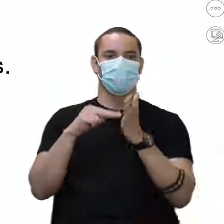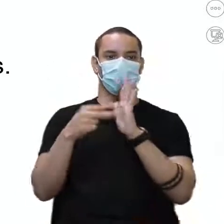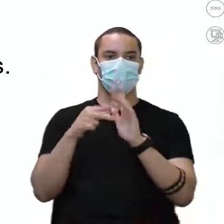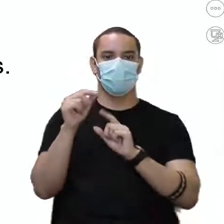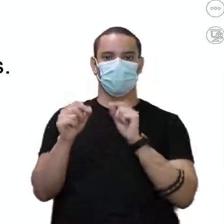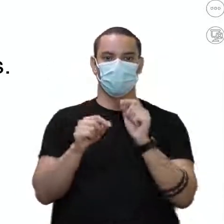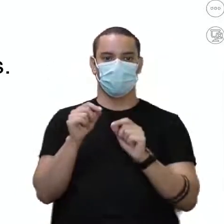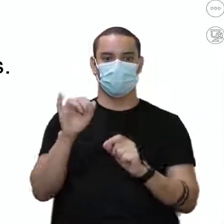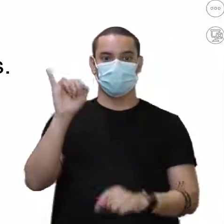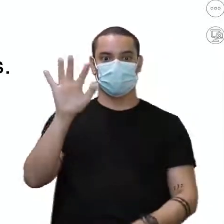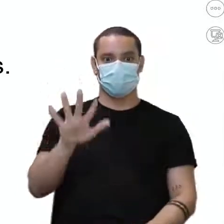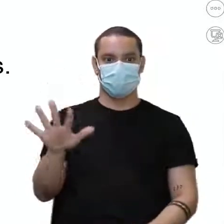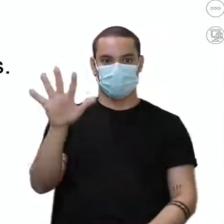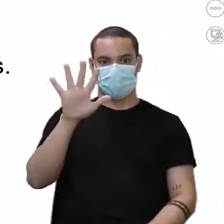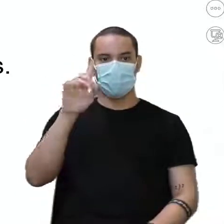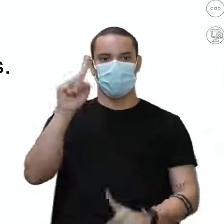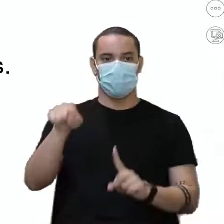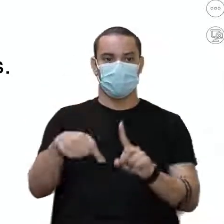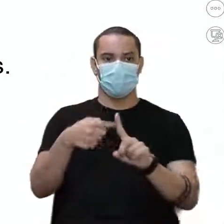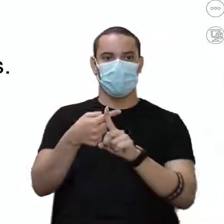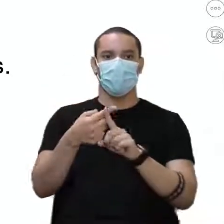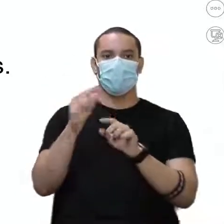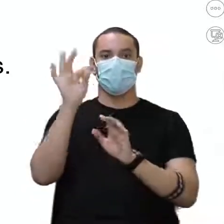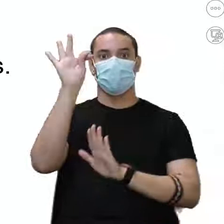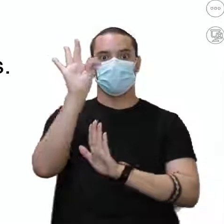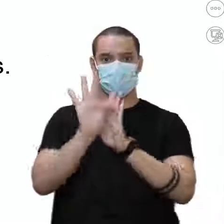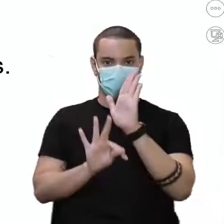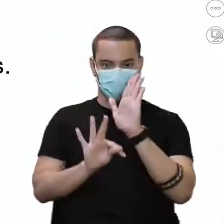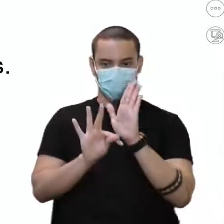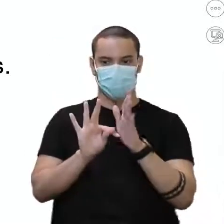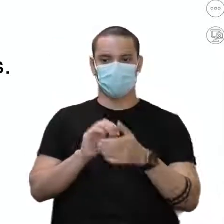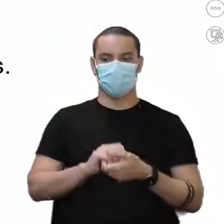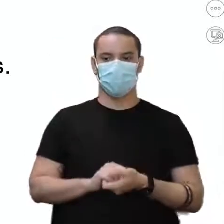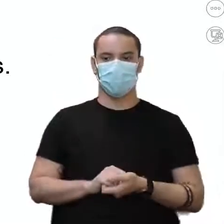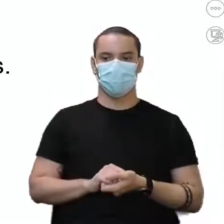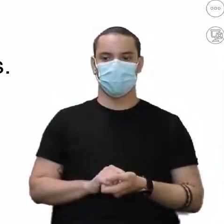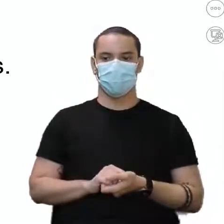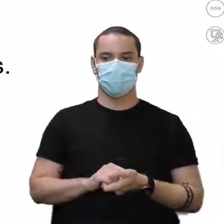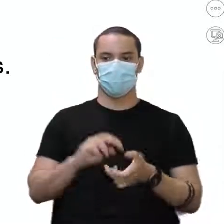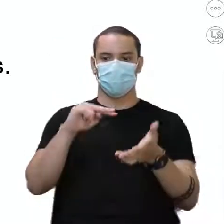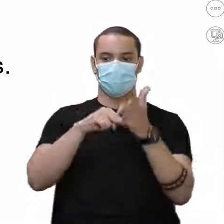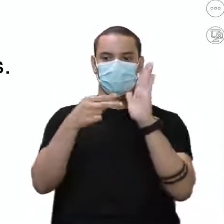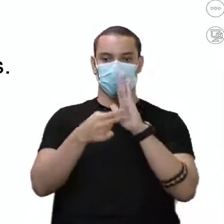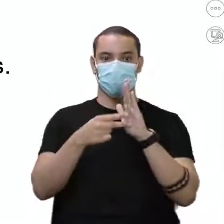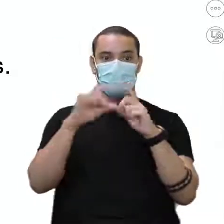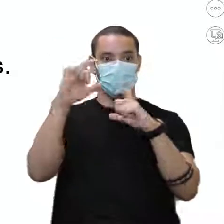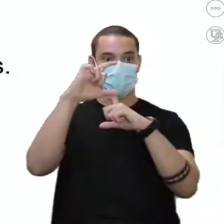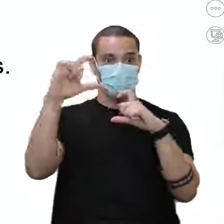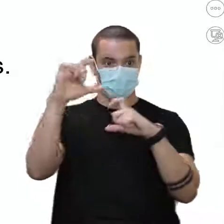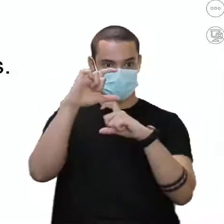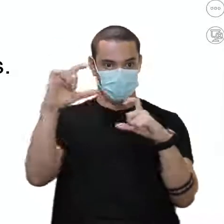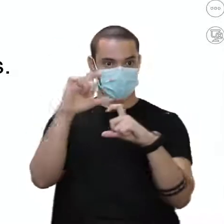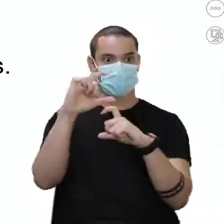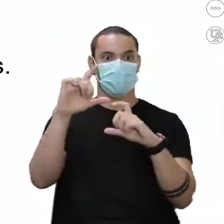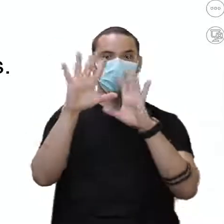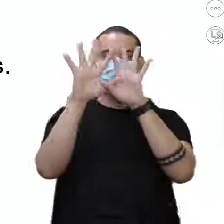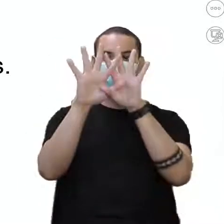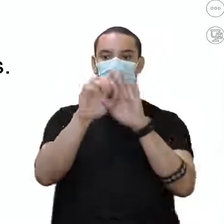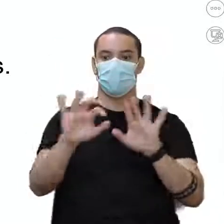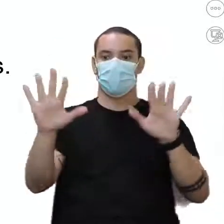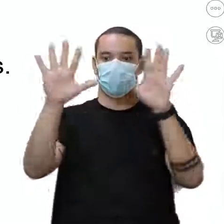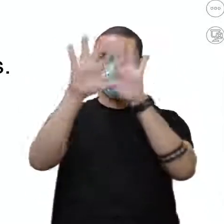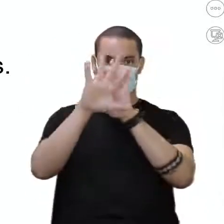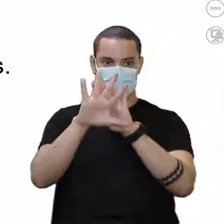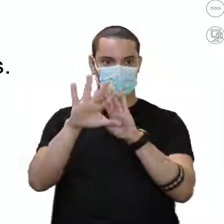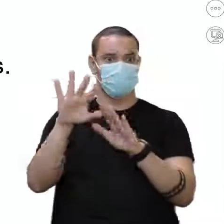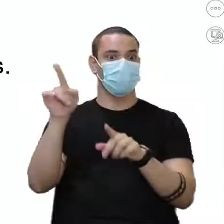Da junção de uma imagem com um texto. E é uma tirinha, né? Porque existem junção de imagem e texto,